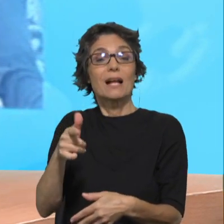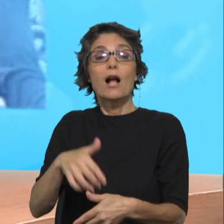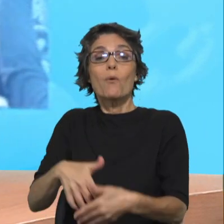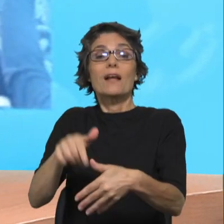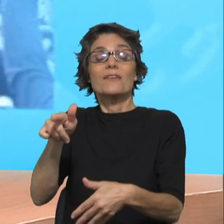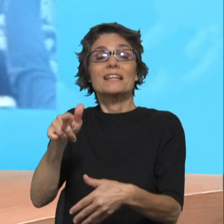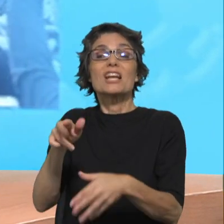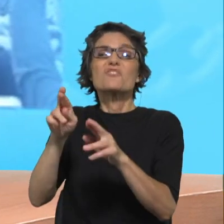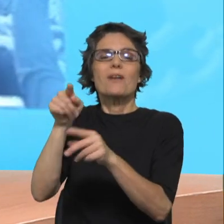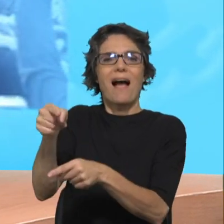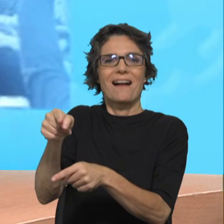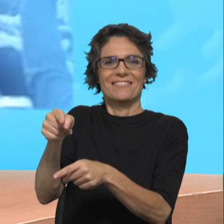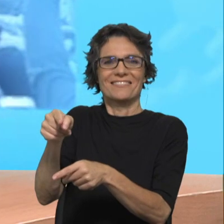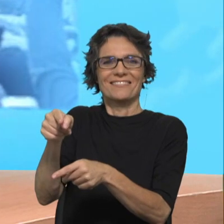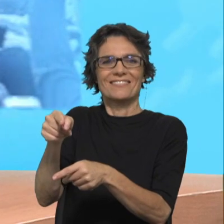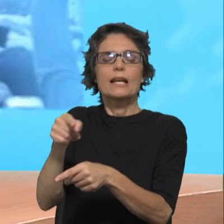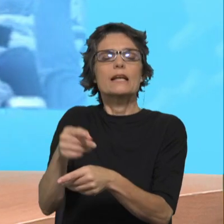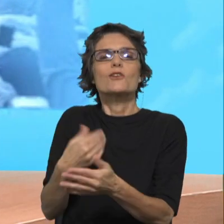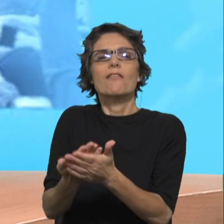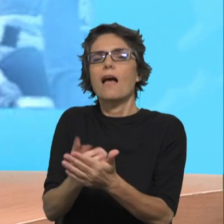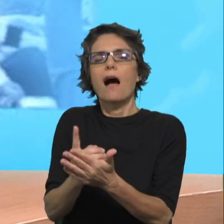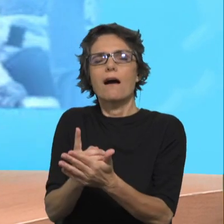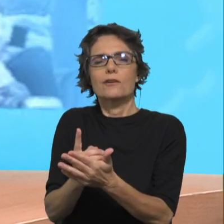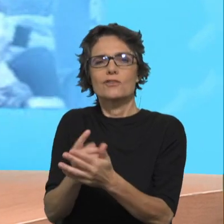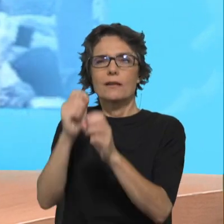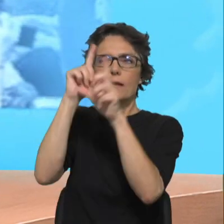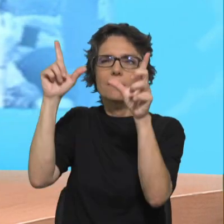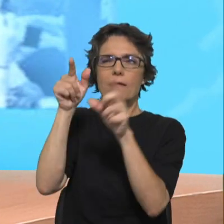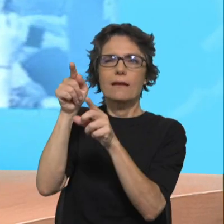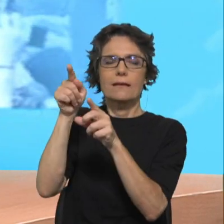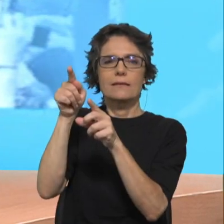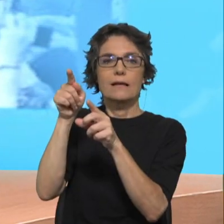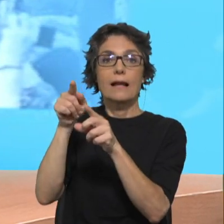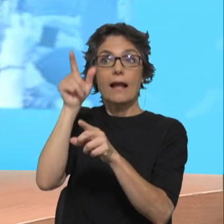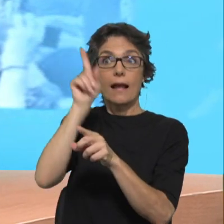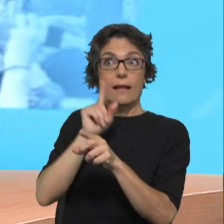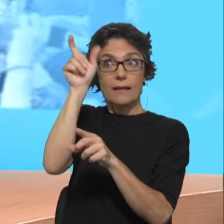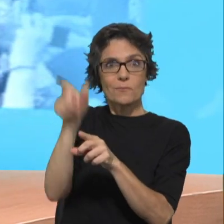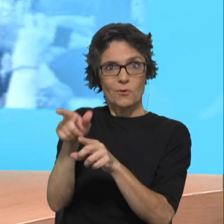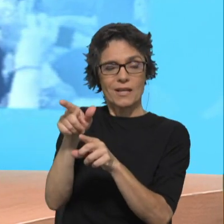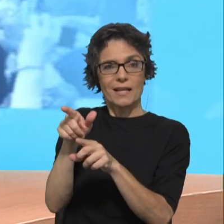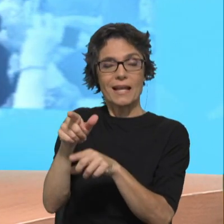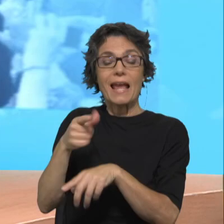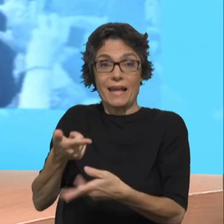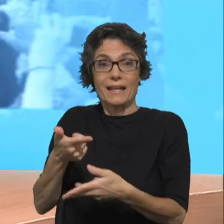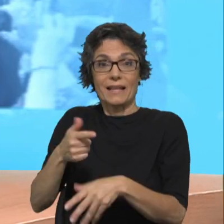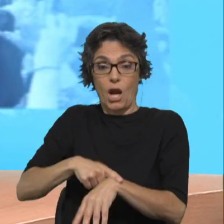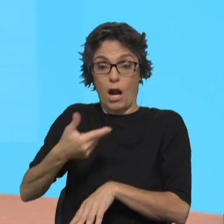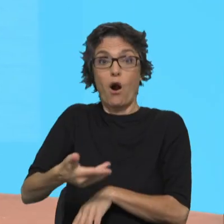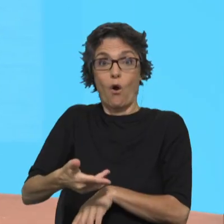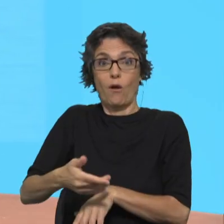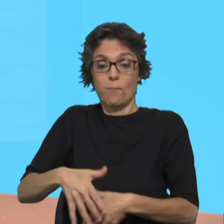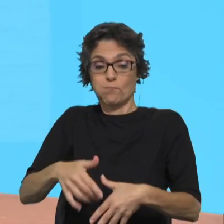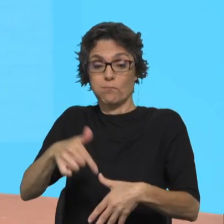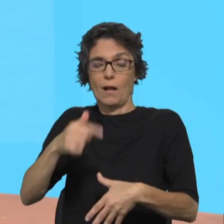E o que é que isso me indicia, essa imagem? Indicia-me que ela vive já o presente a partir desse futuro, ou seja, o